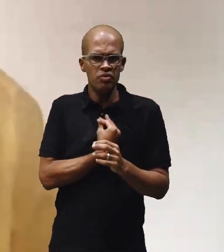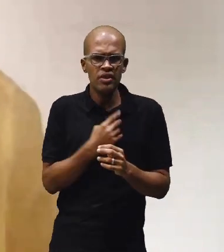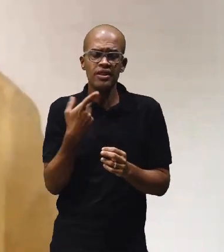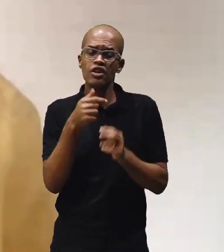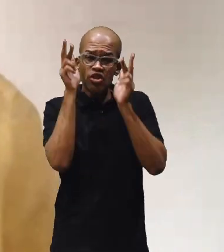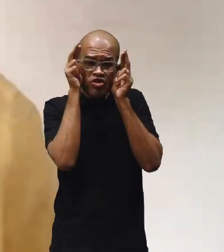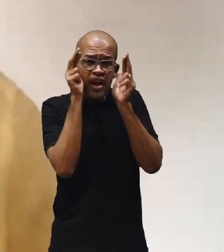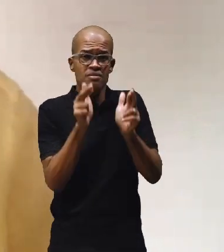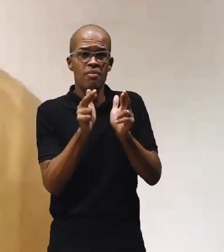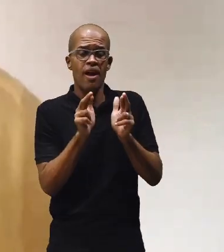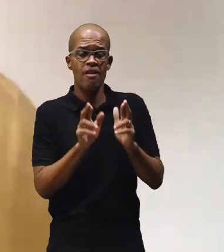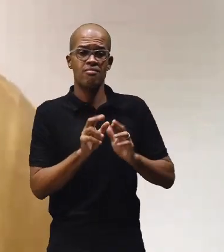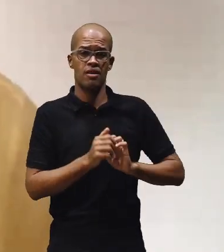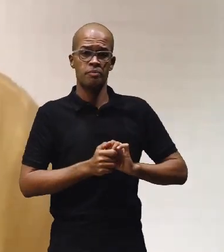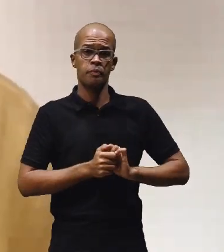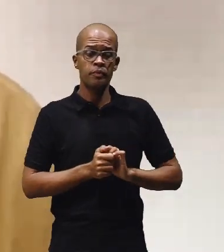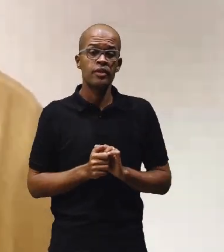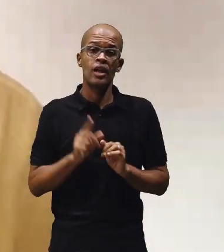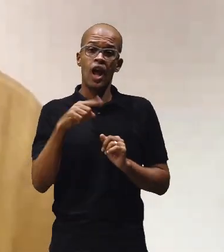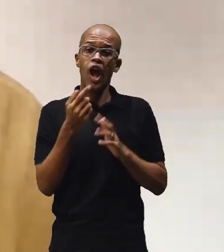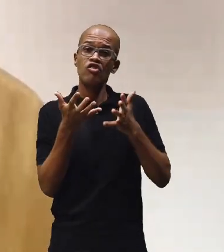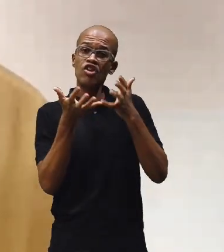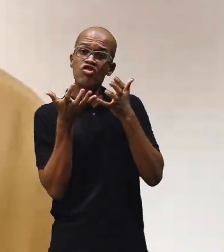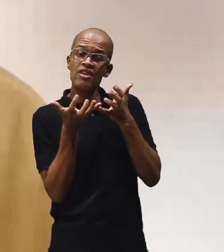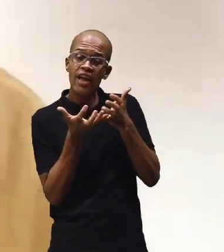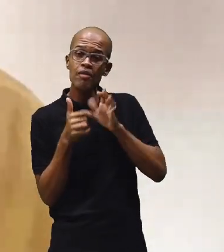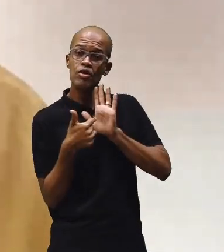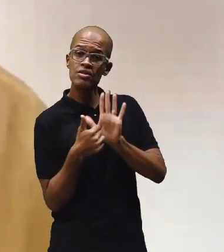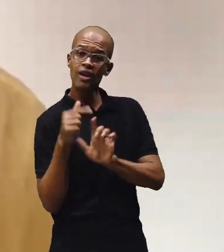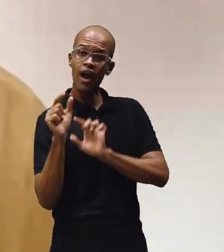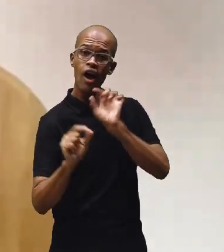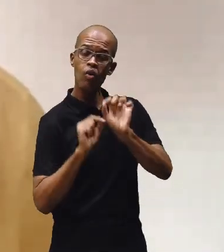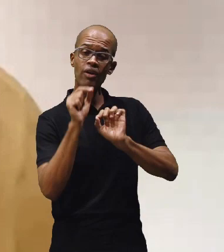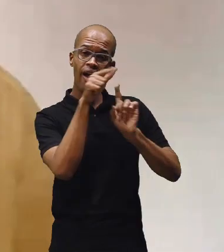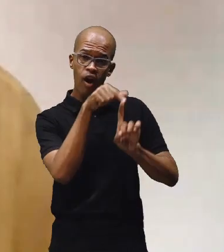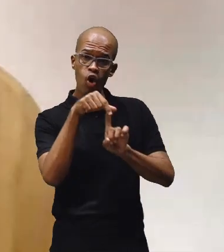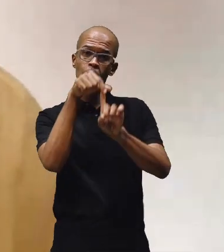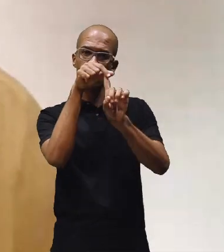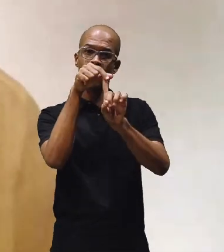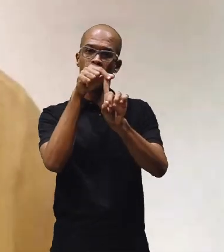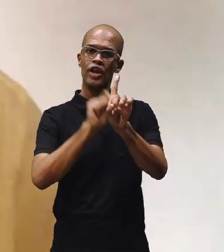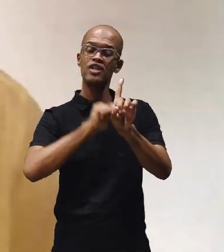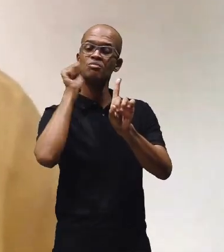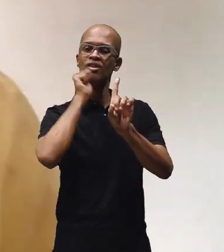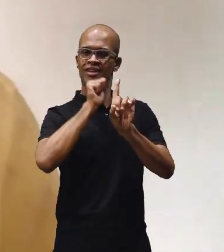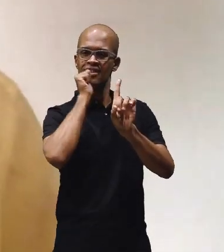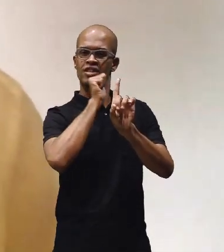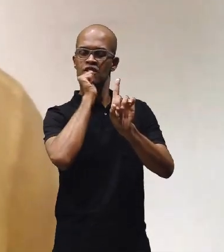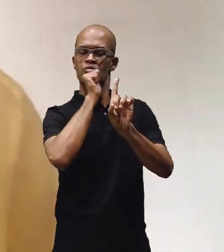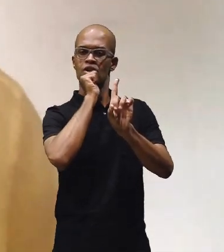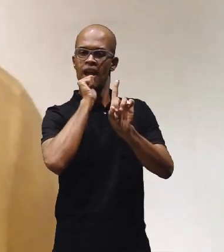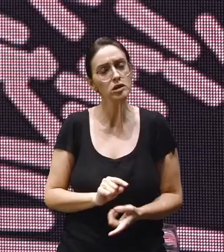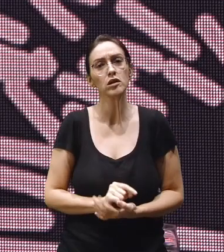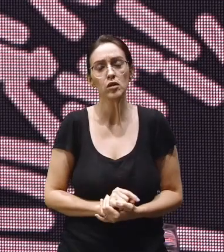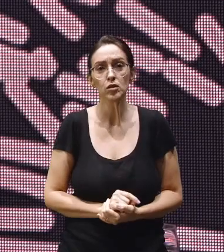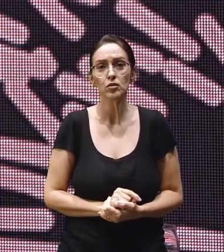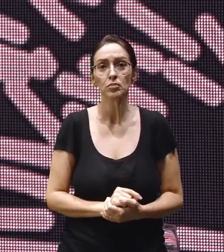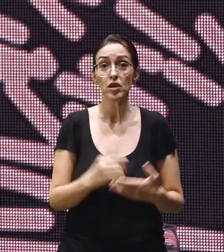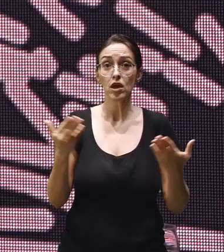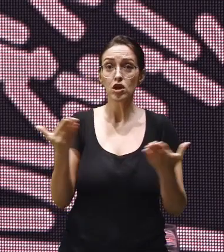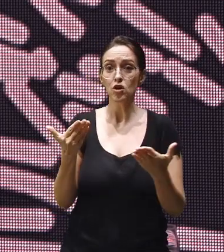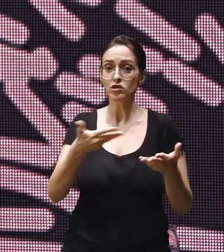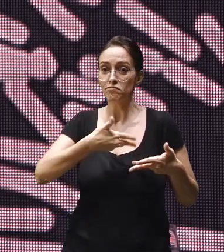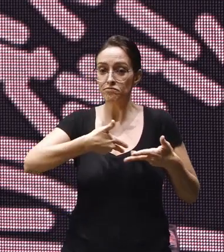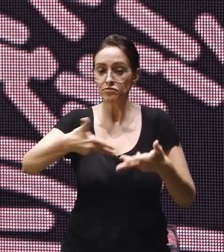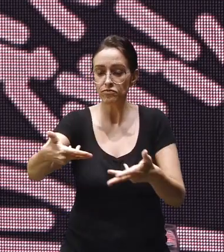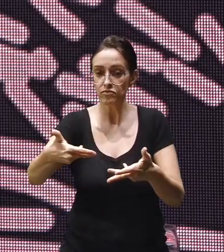essa complexidade e a gente quer garantir também o protagonismo das mulheres nessa transformação. Quando a gente é convidado